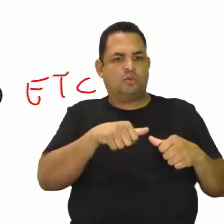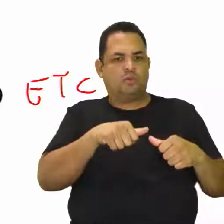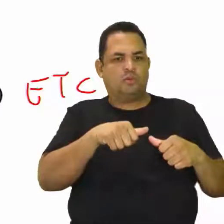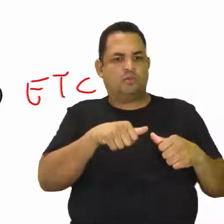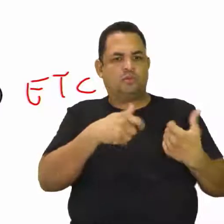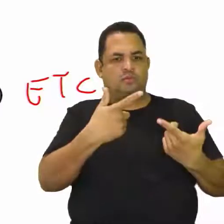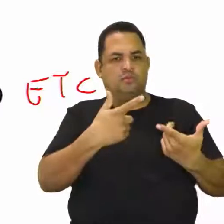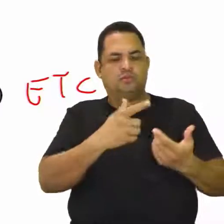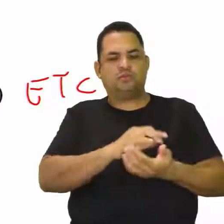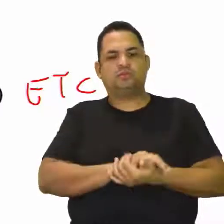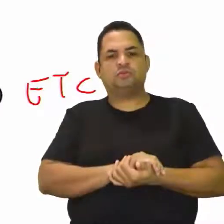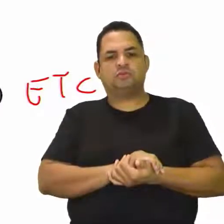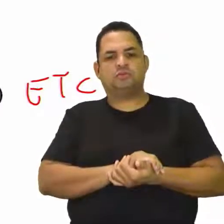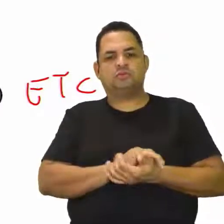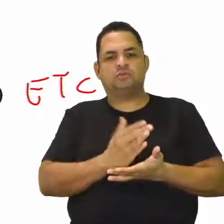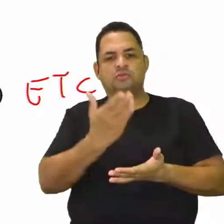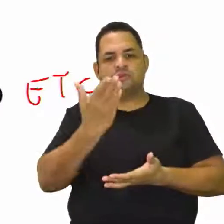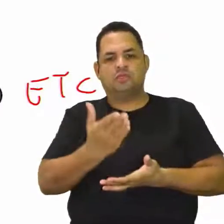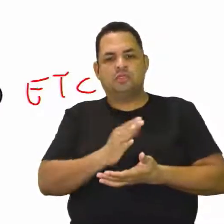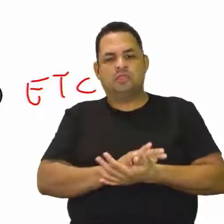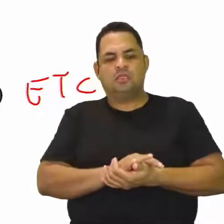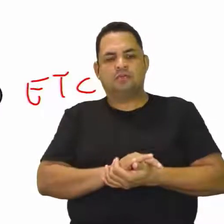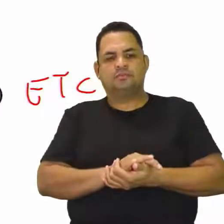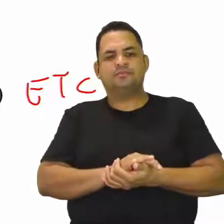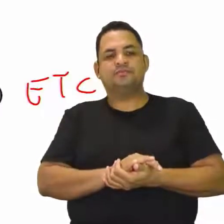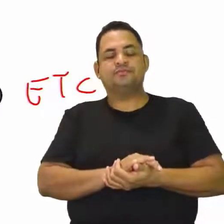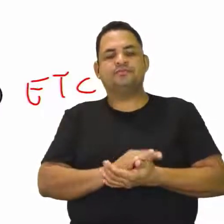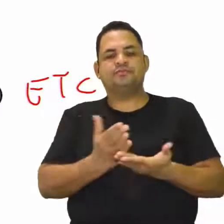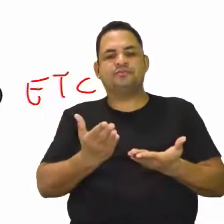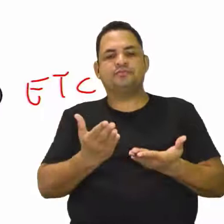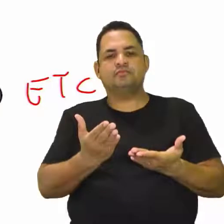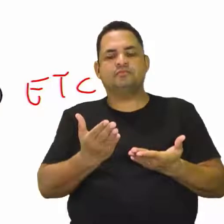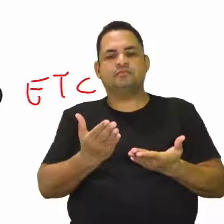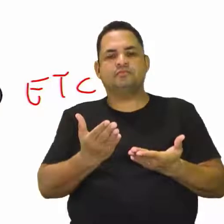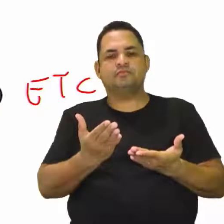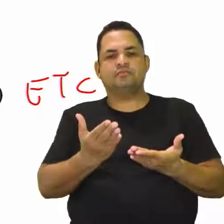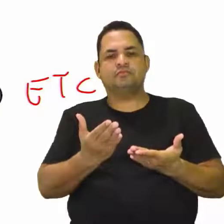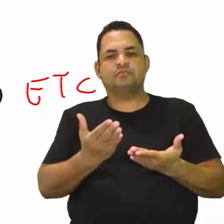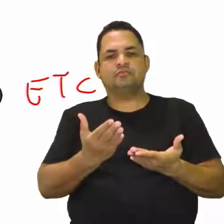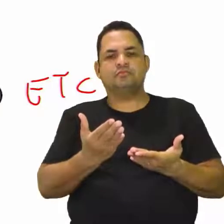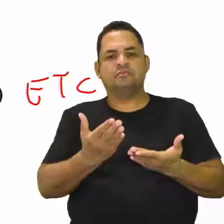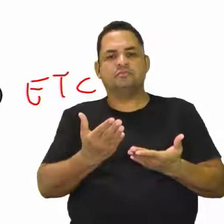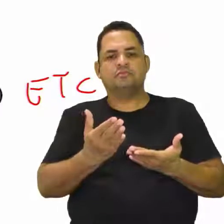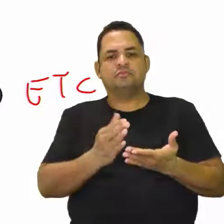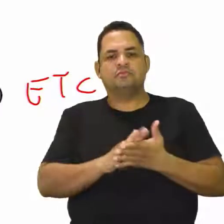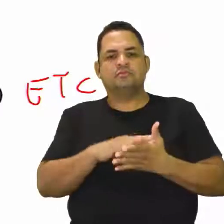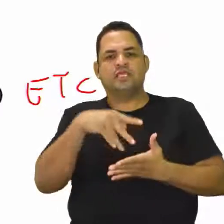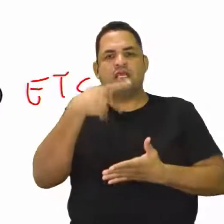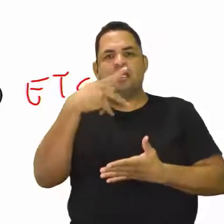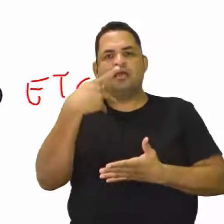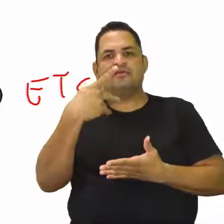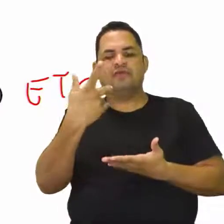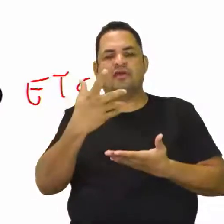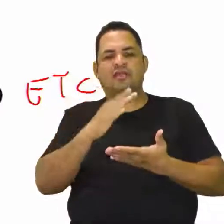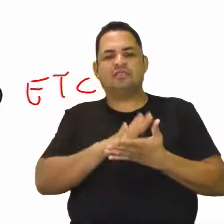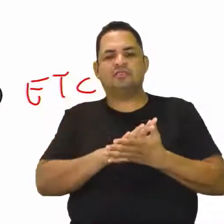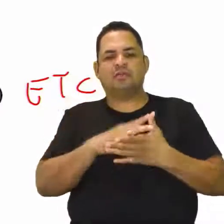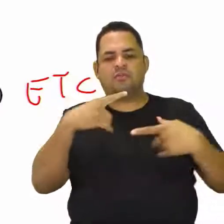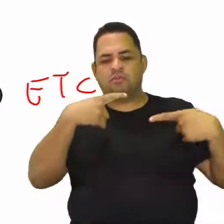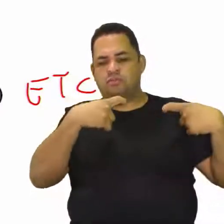os aliados, para a Santa Aliança, que acabou, eles falam de guerra mutiladas,